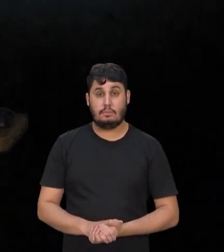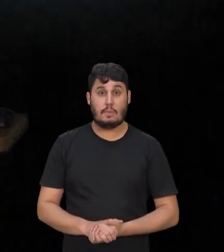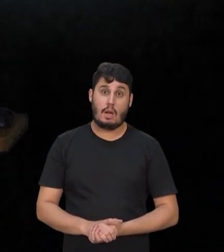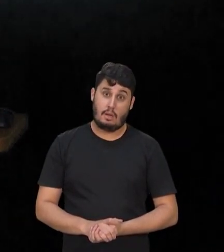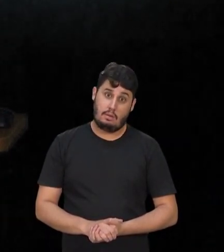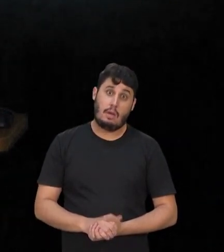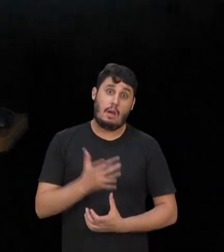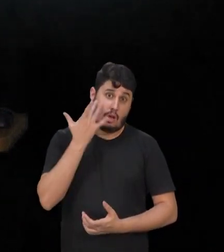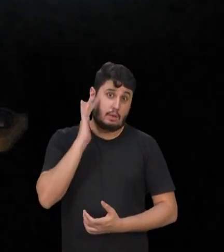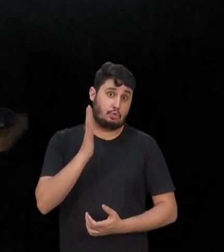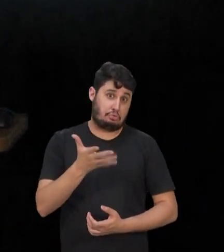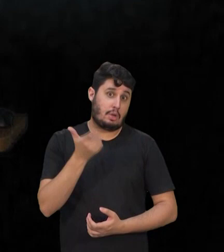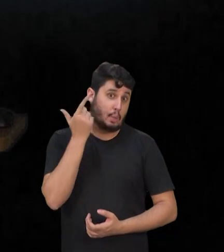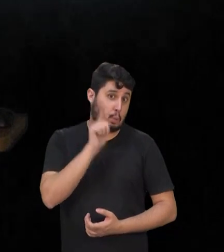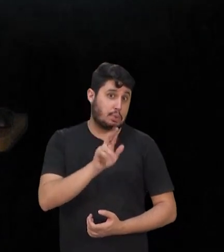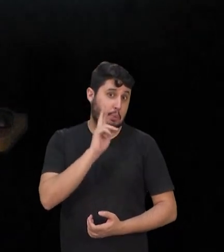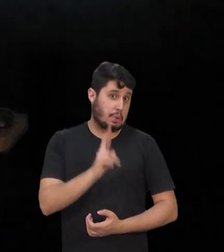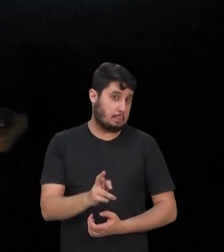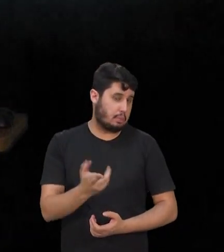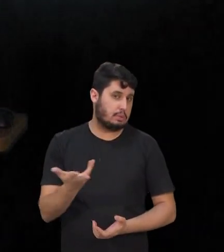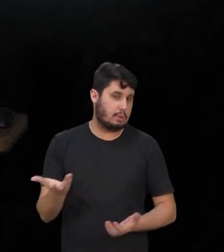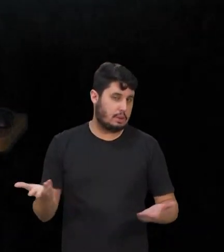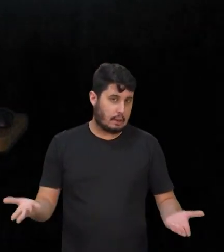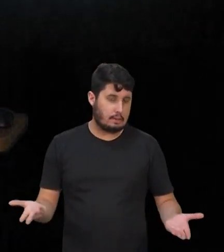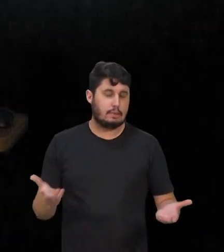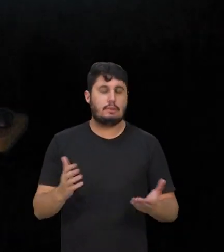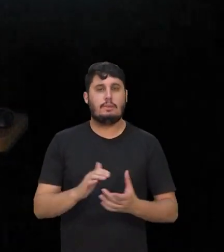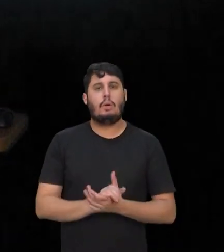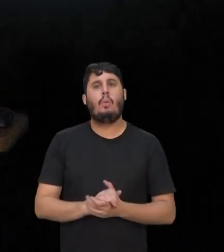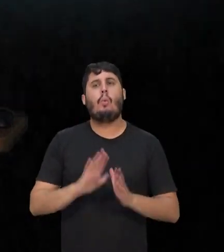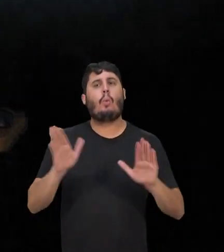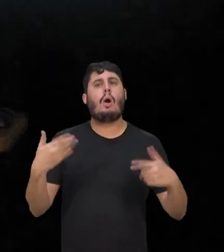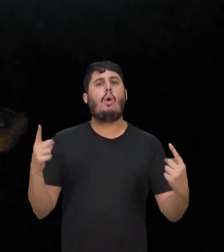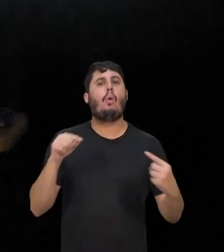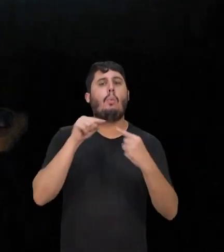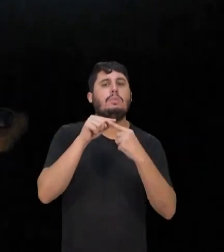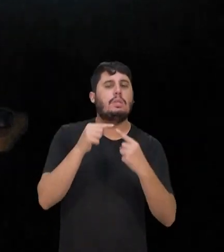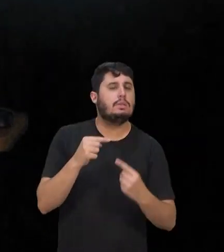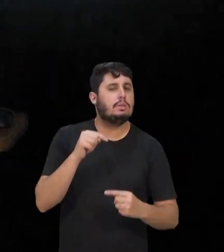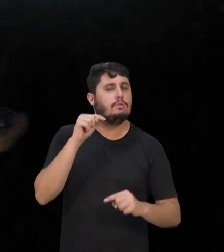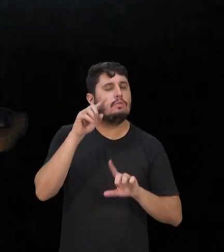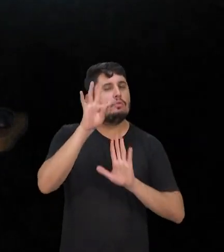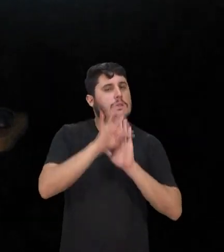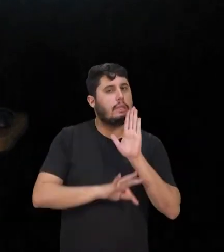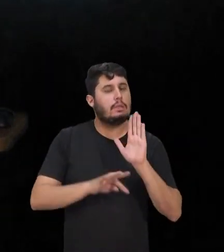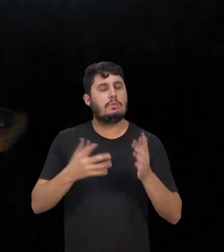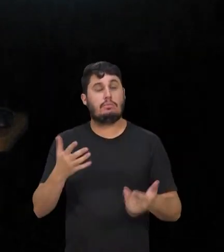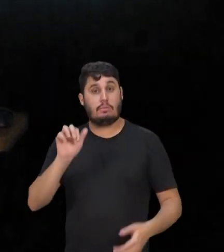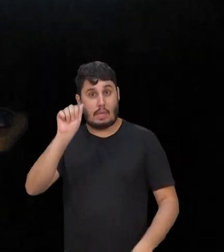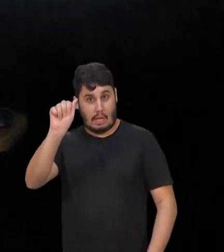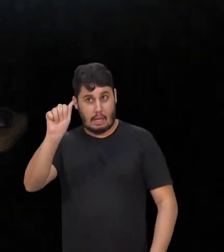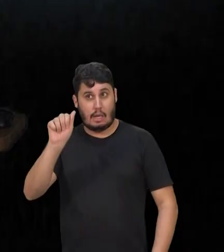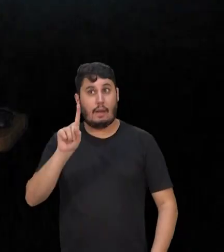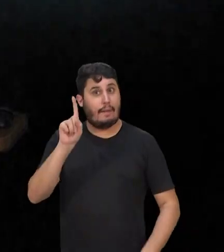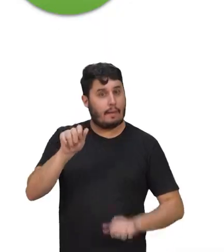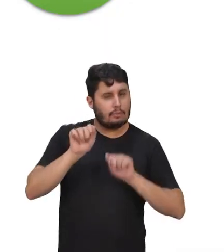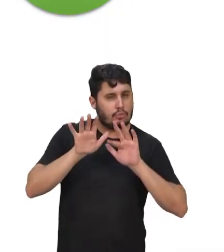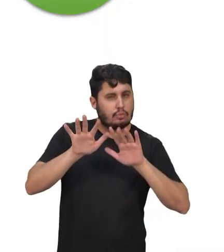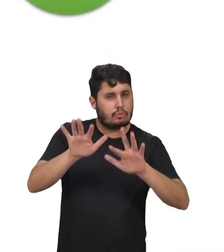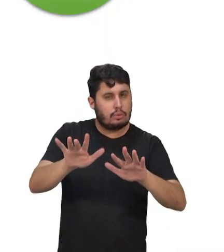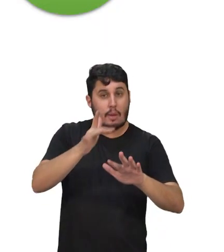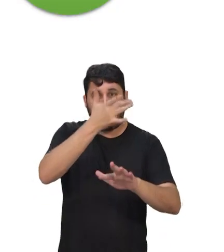Acho que já deu para responder, não já? Vejo. Então, qual é a intenção desse texto? Letra A diz que é atrair a atenção do público-alvo dessa